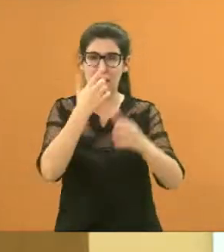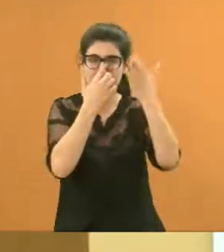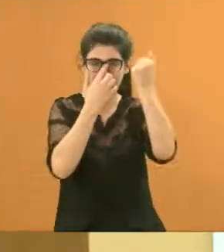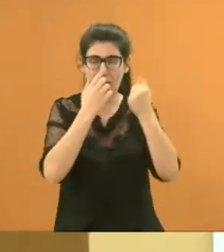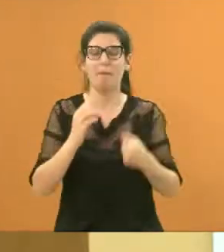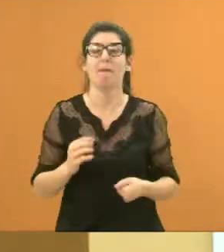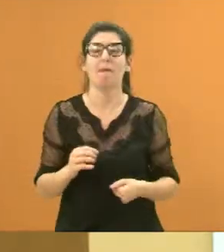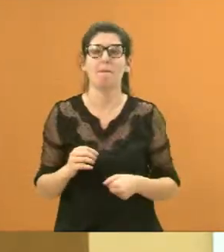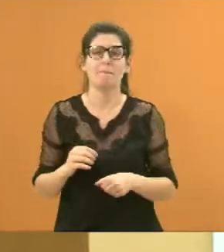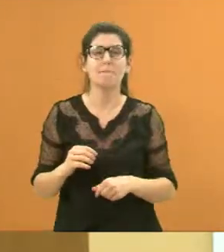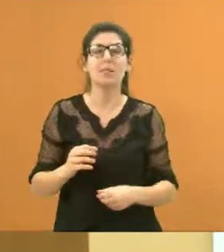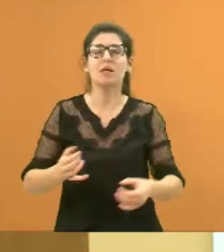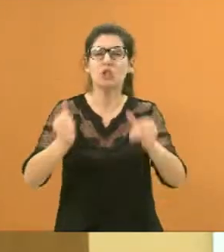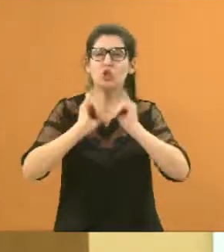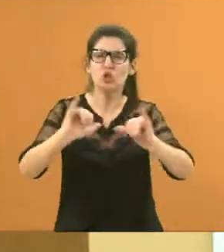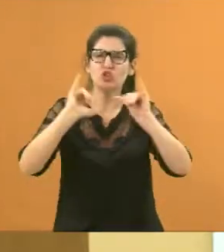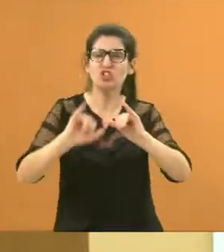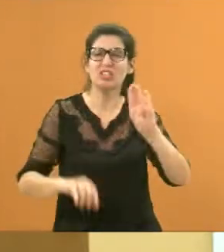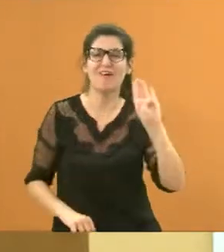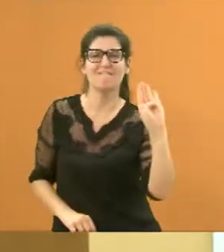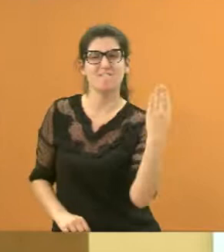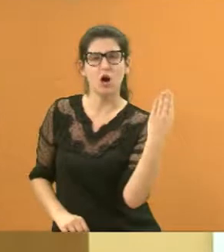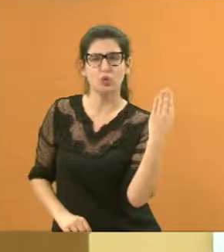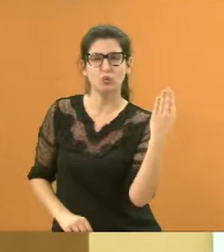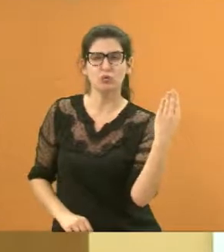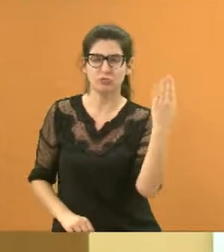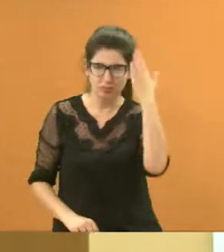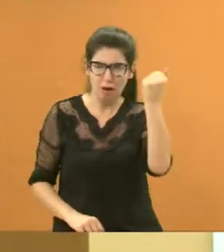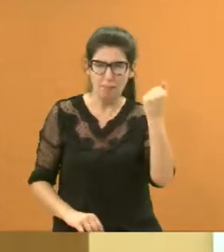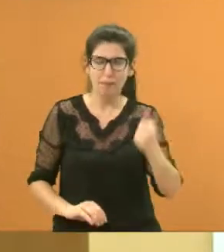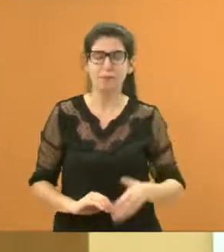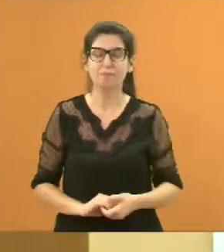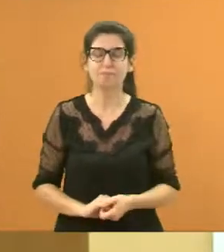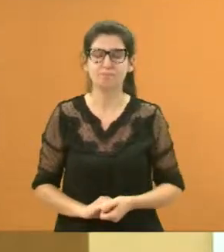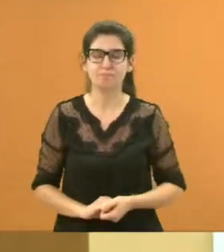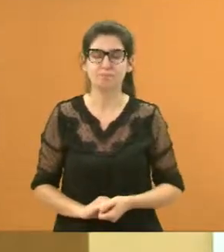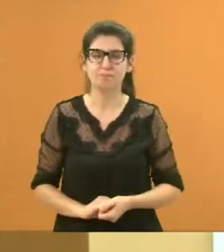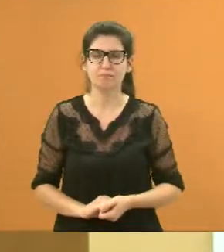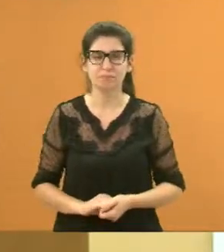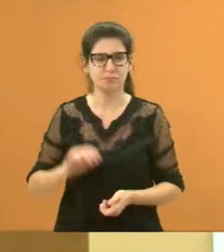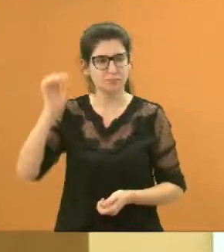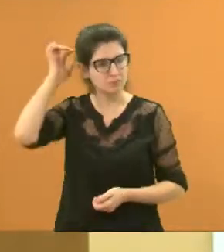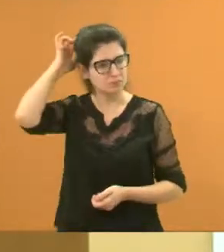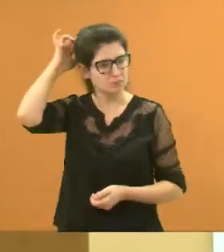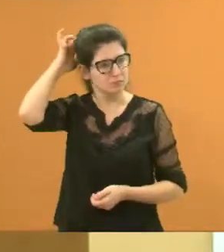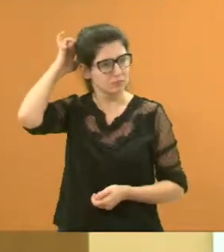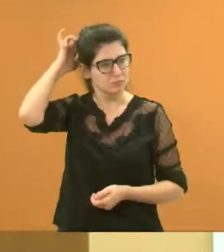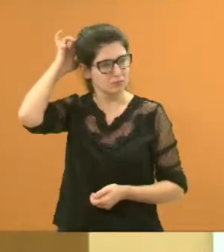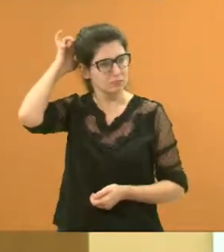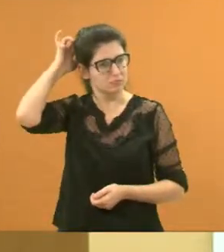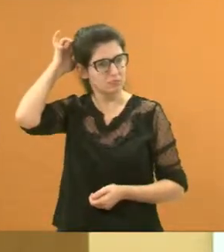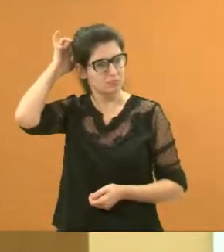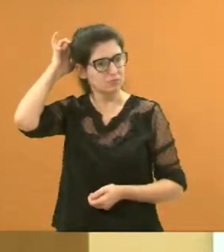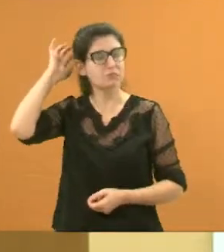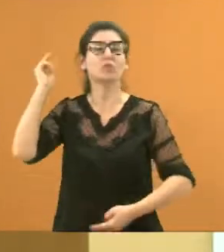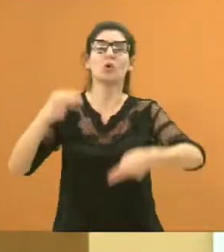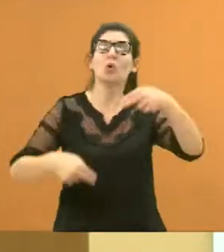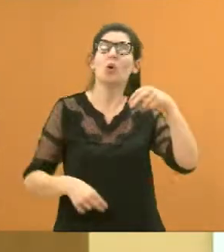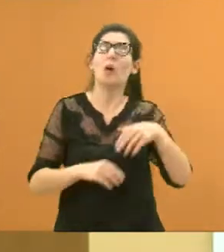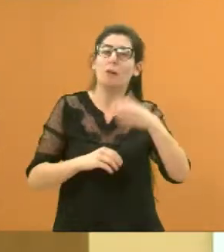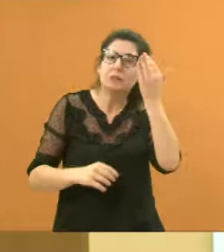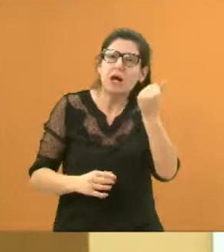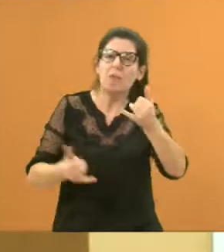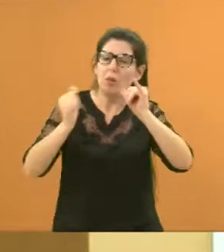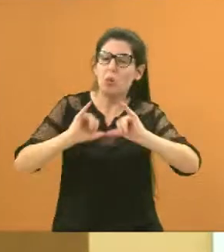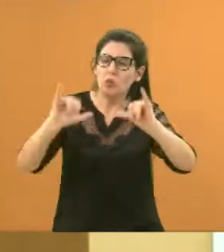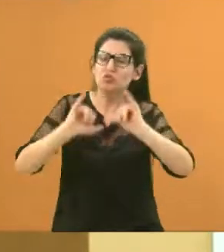news. Fake news, para quem não é aí usuário da internet, são as notícias falsas, que